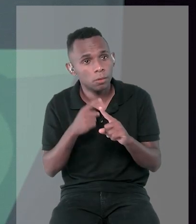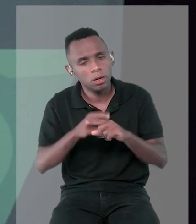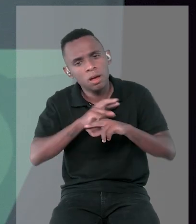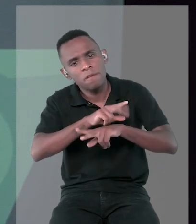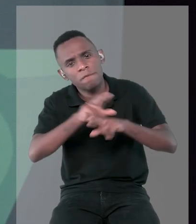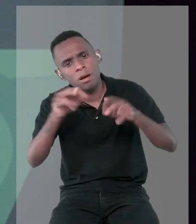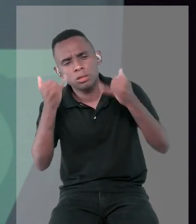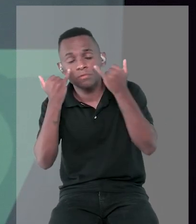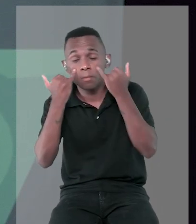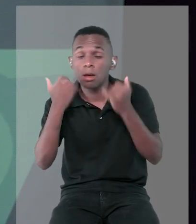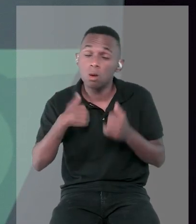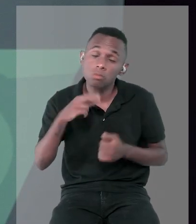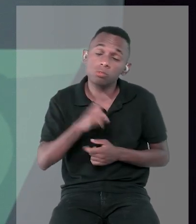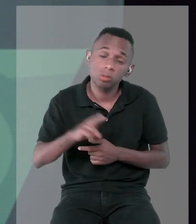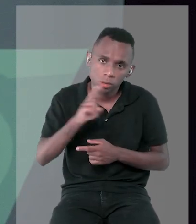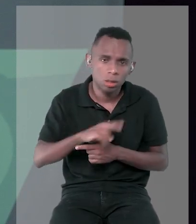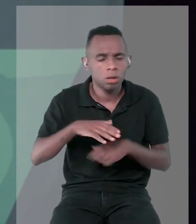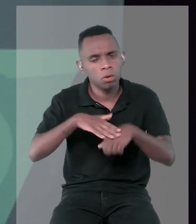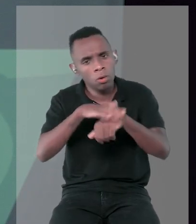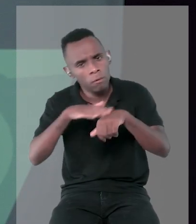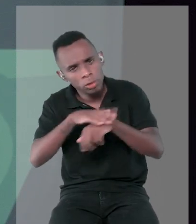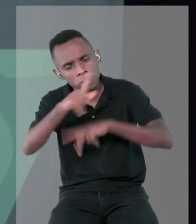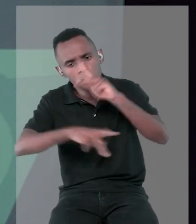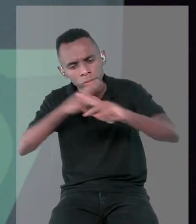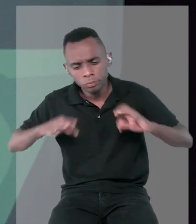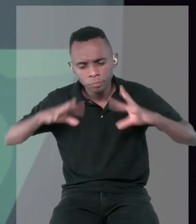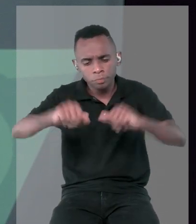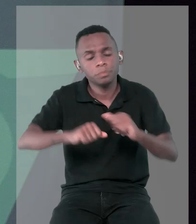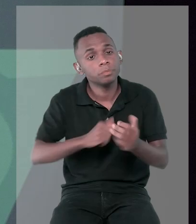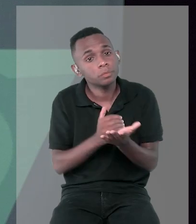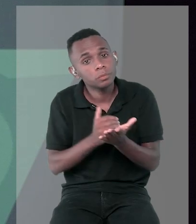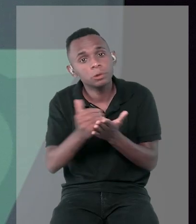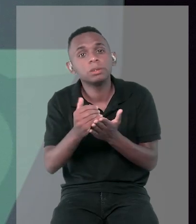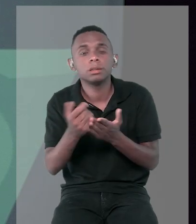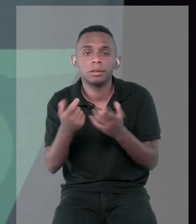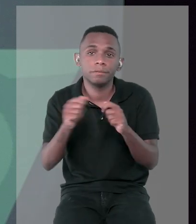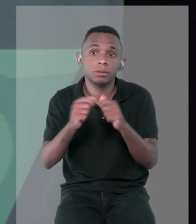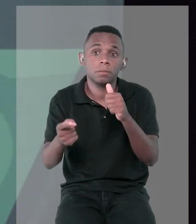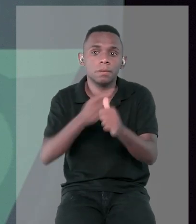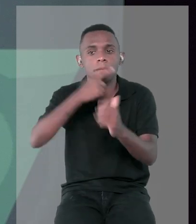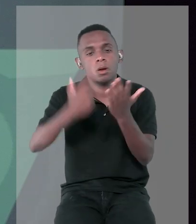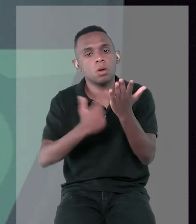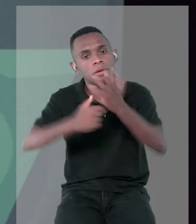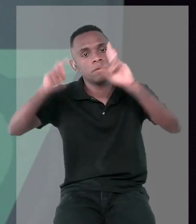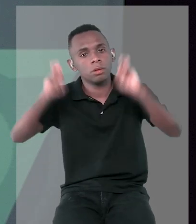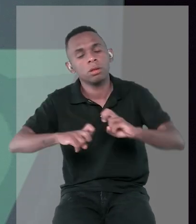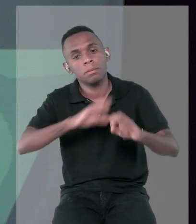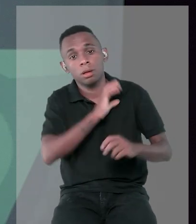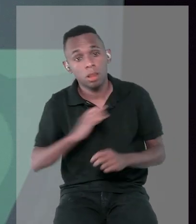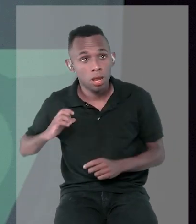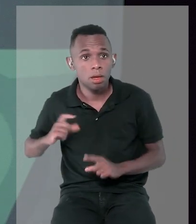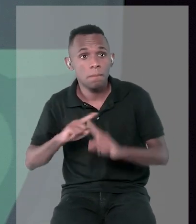muitas dessas informações eu usei. Porque eu conversei com esse povo todo desde que eu comecei a fazer o primeiro livro sobre a